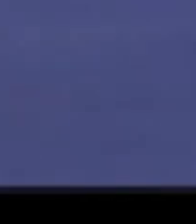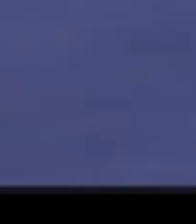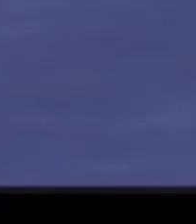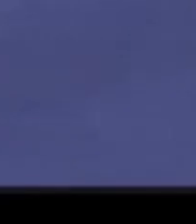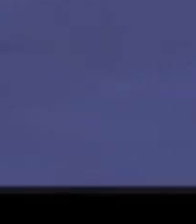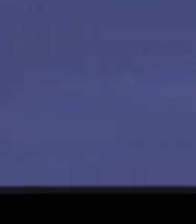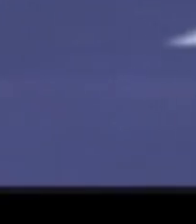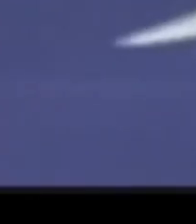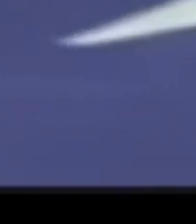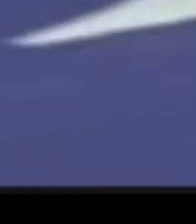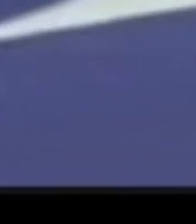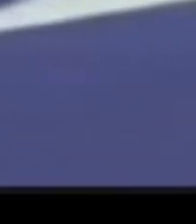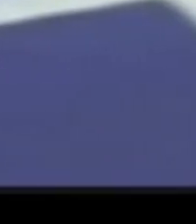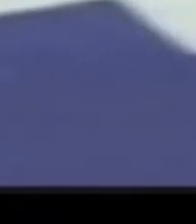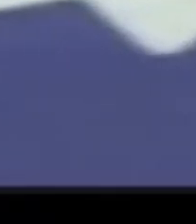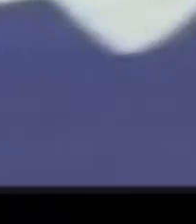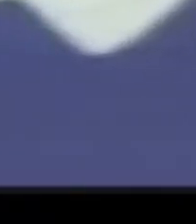Neste momento,